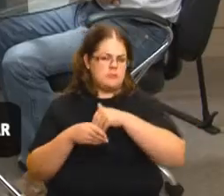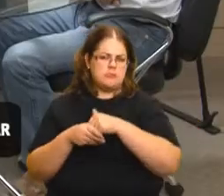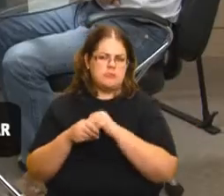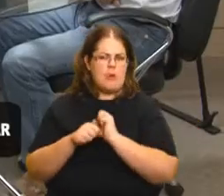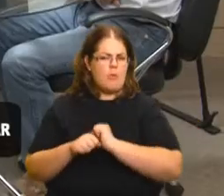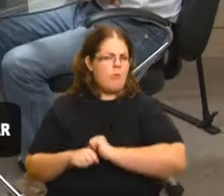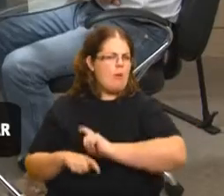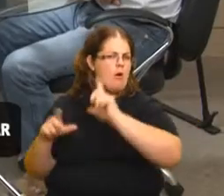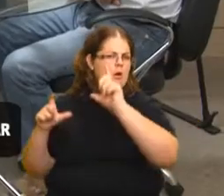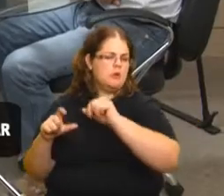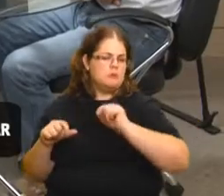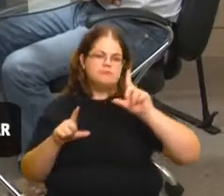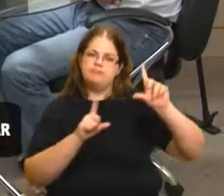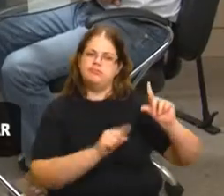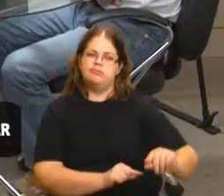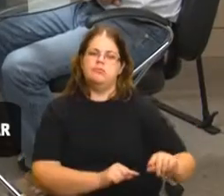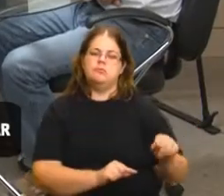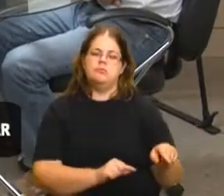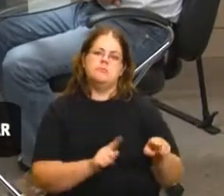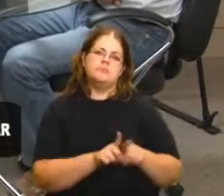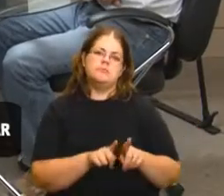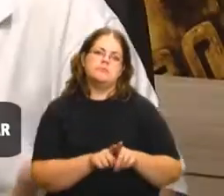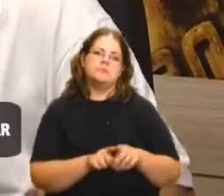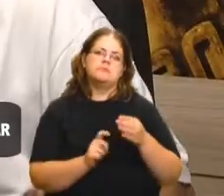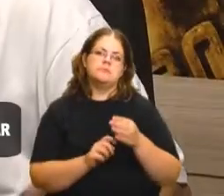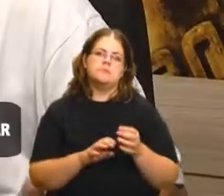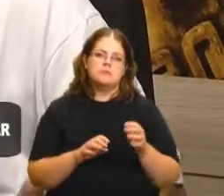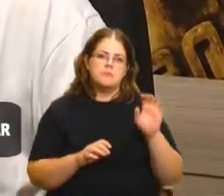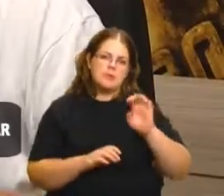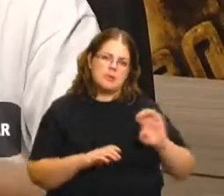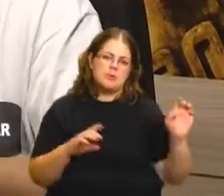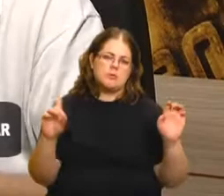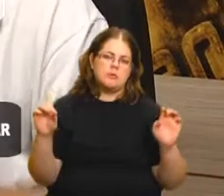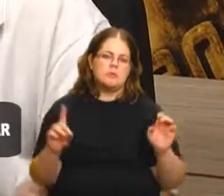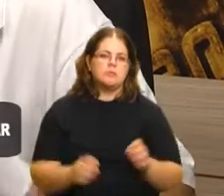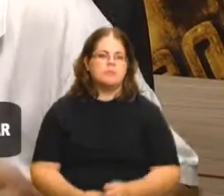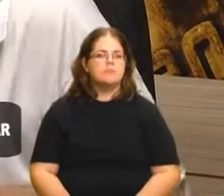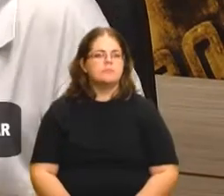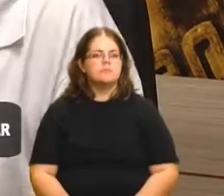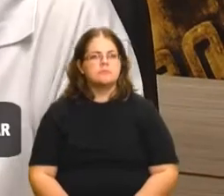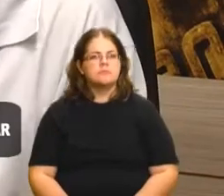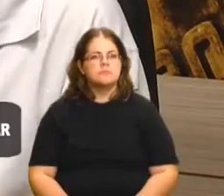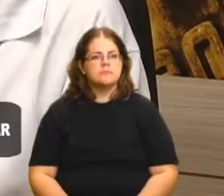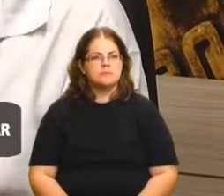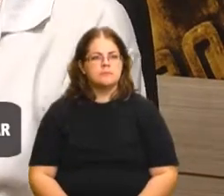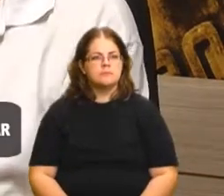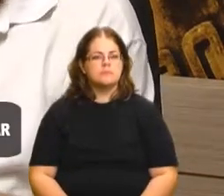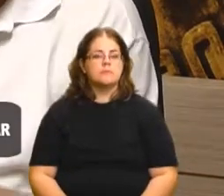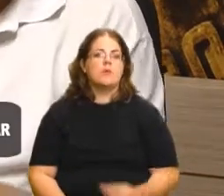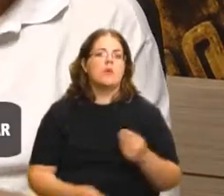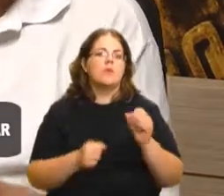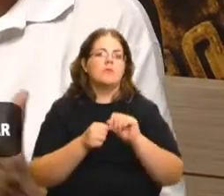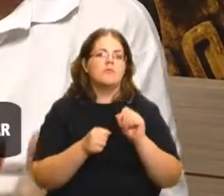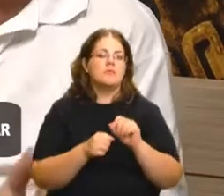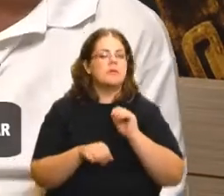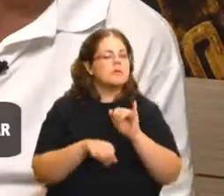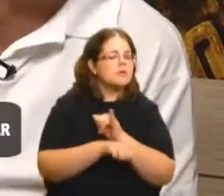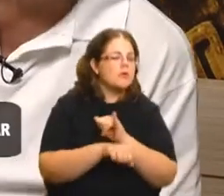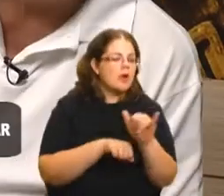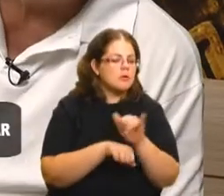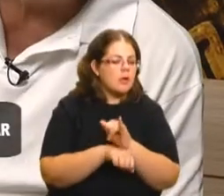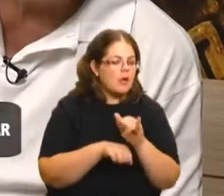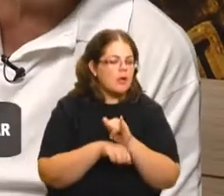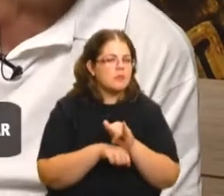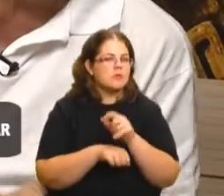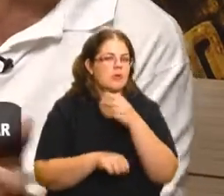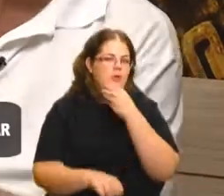moderada até a esquerda. E ele ia ficar com a ultradireita. Já tem uma votação irrisória. Bom, então, qual a estratégia